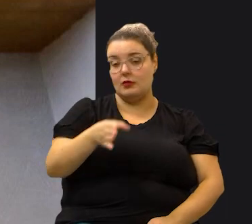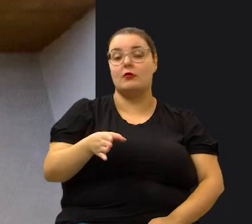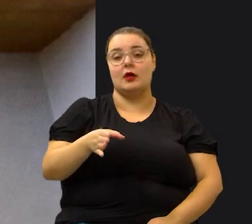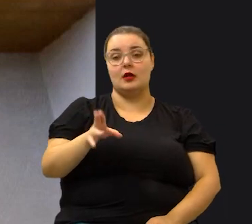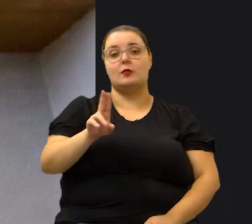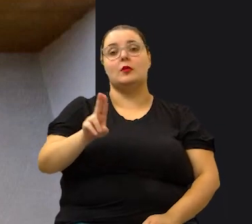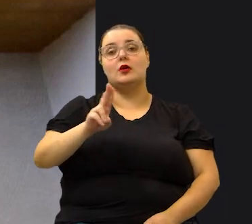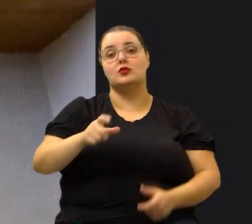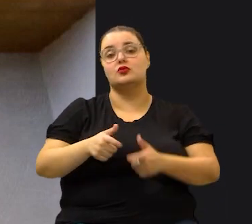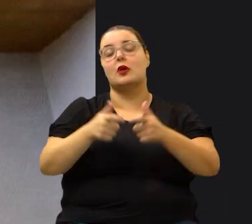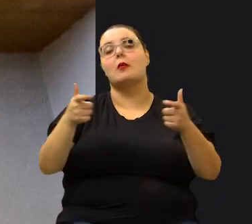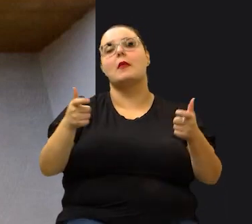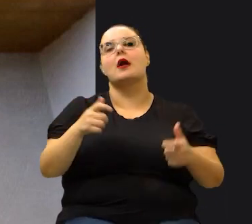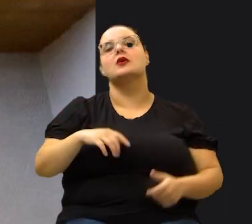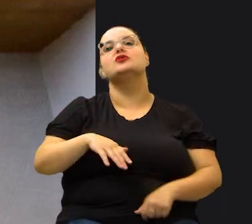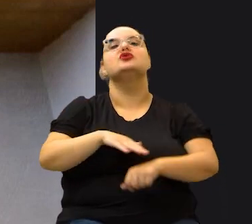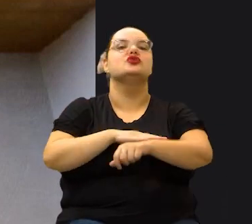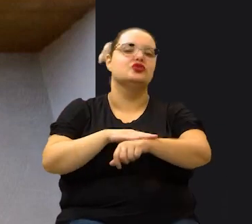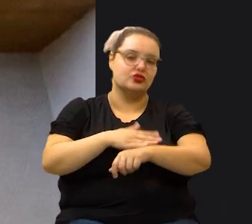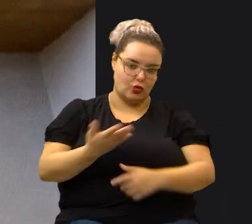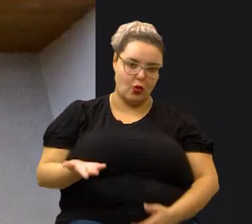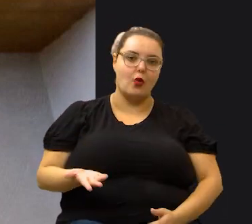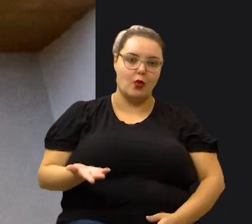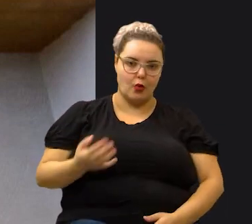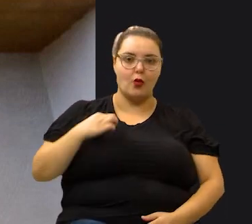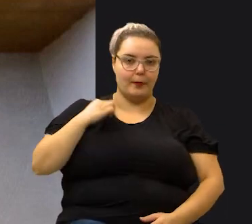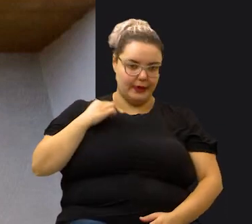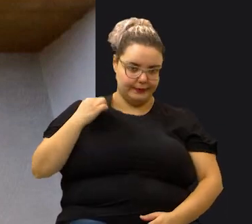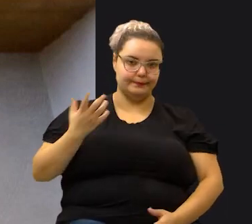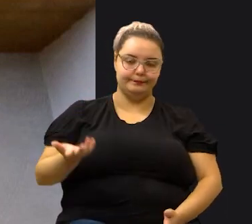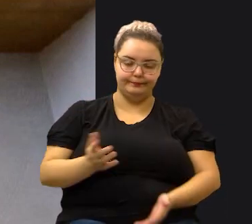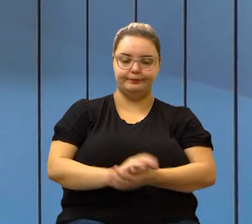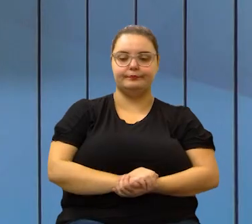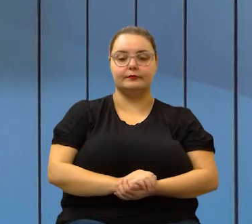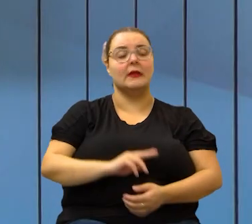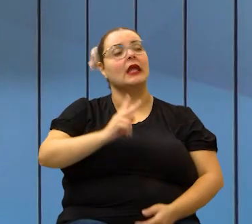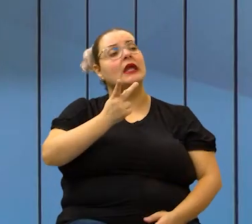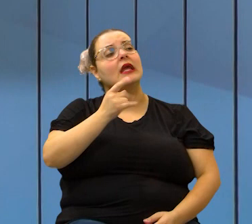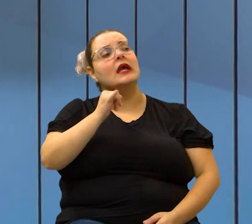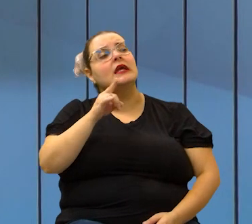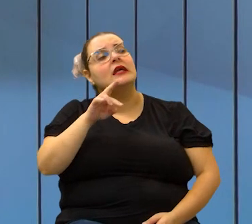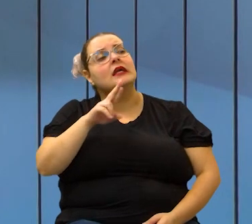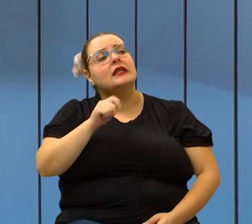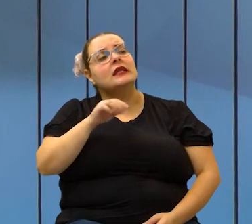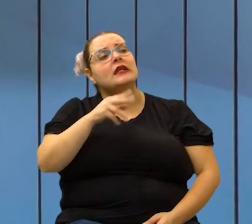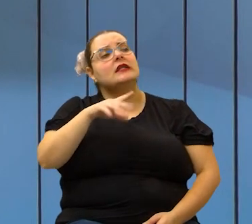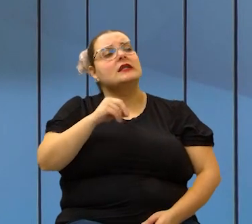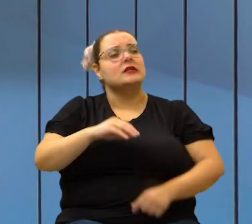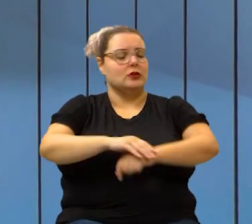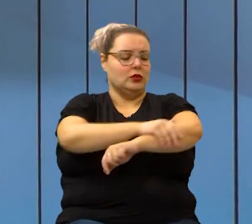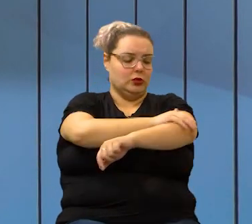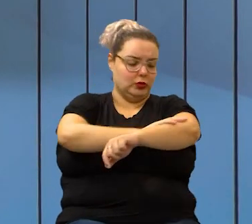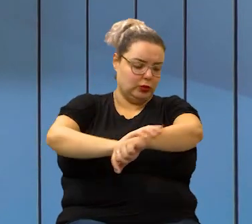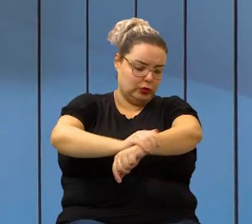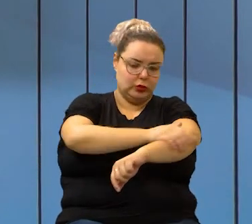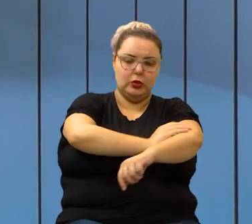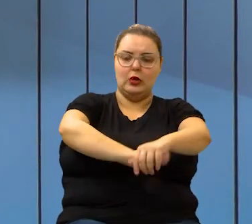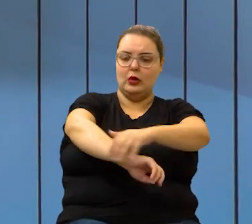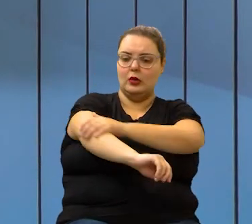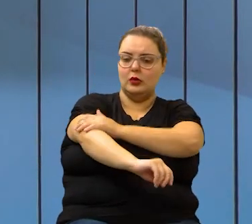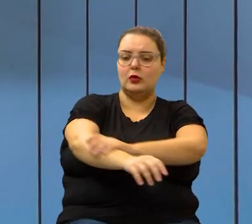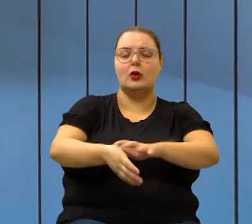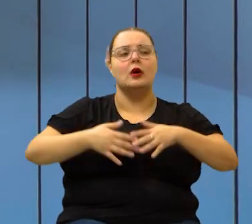por esses usos excessivos de roupas quentes e pesadas. E a hidratação que a gente passa aqui